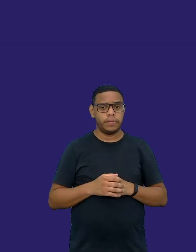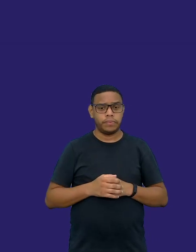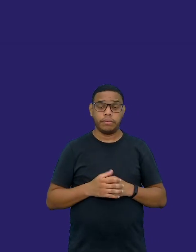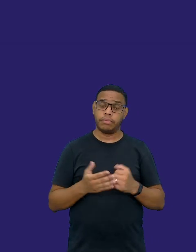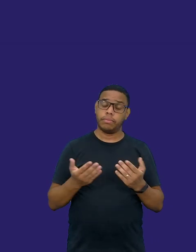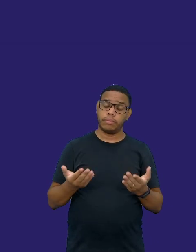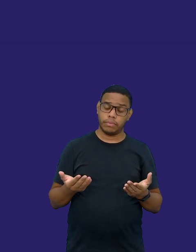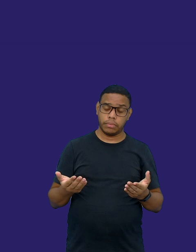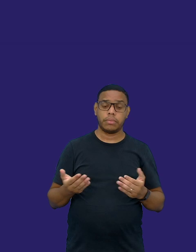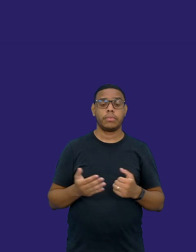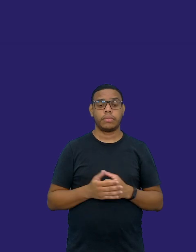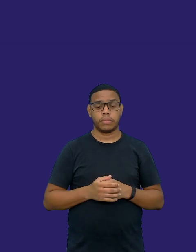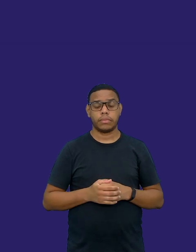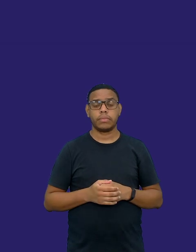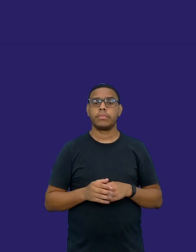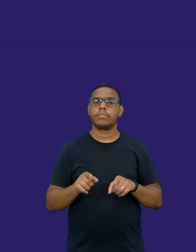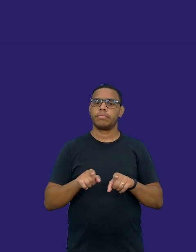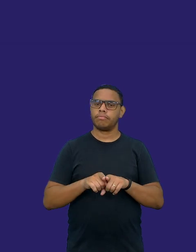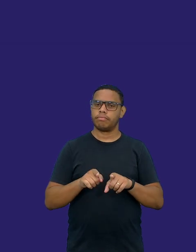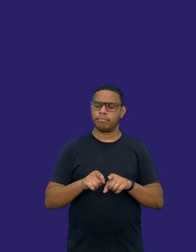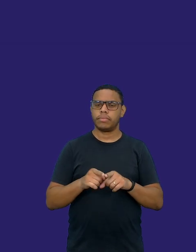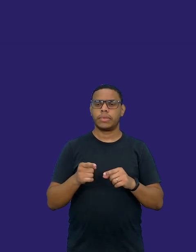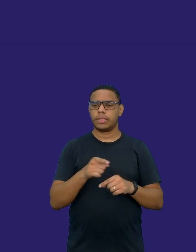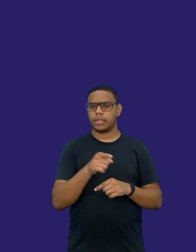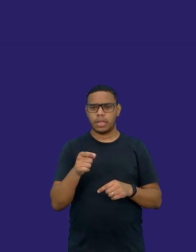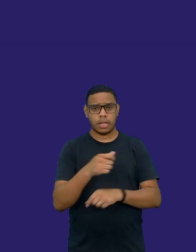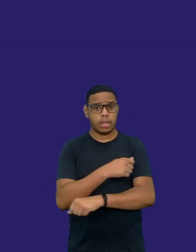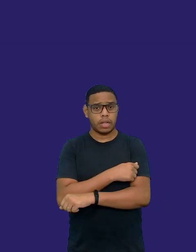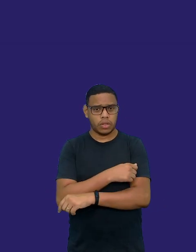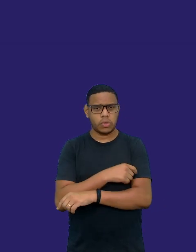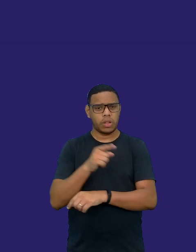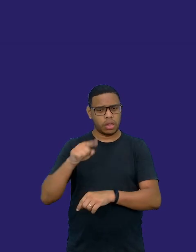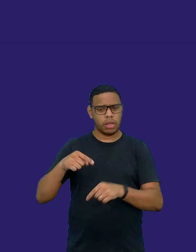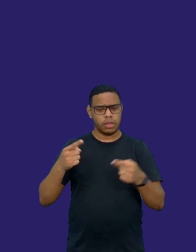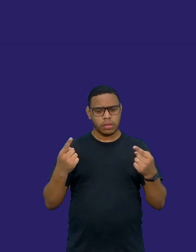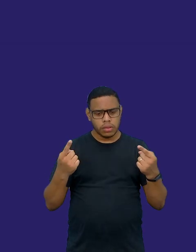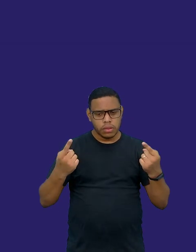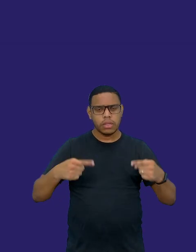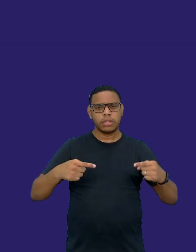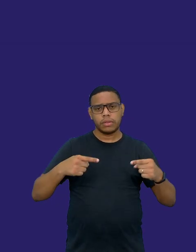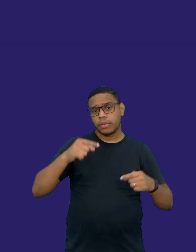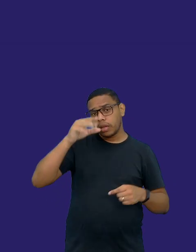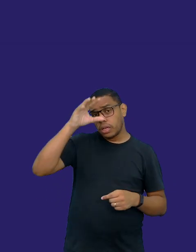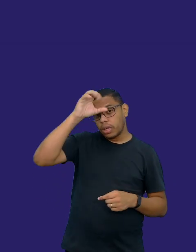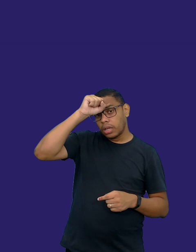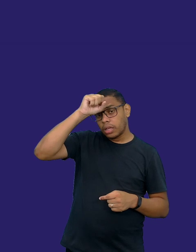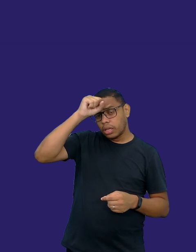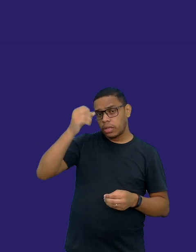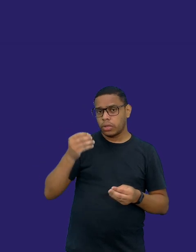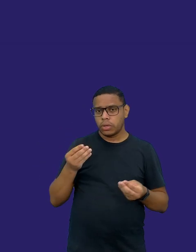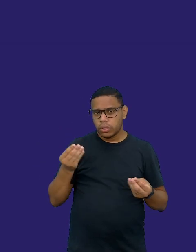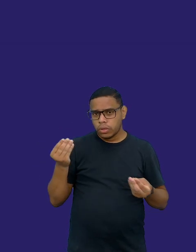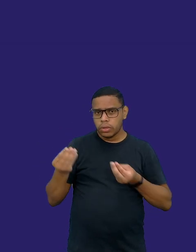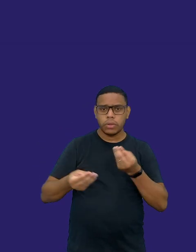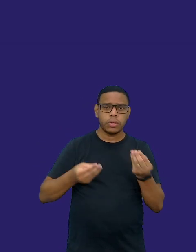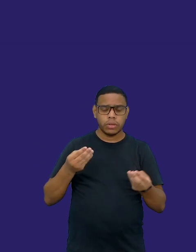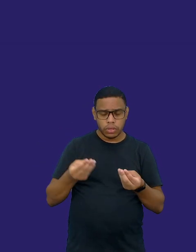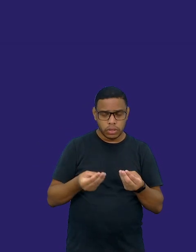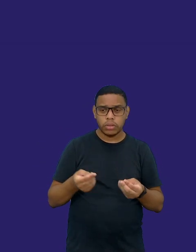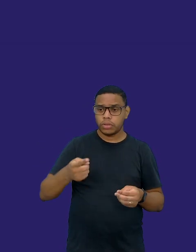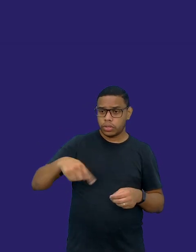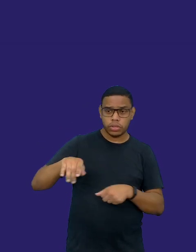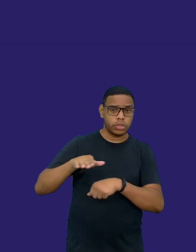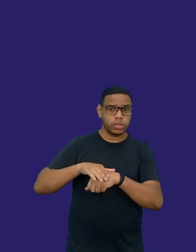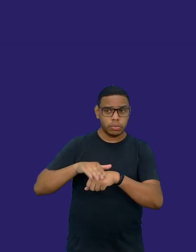e desafiar o estudante a aprender a aprender. É por isso que ele é chamado de estudante, porque